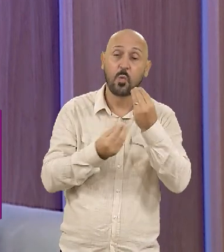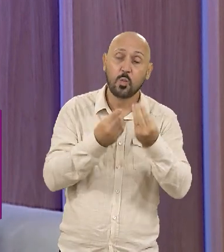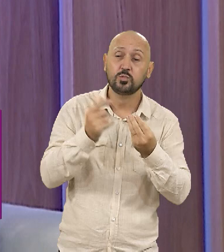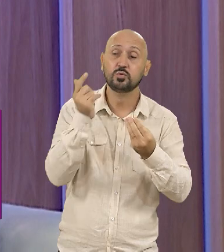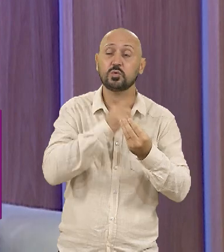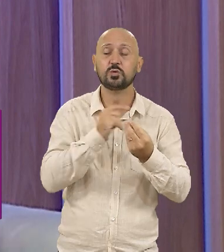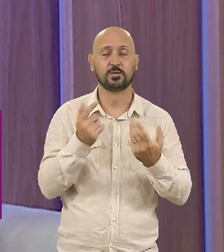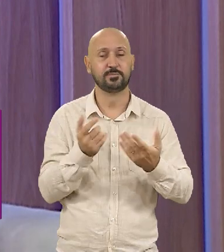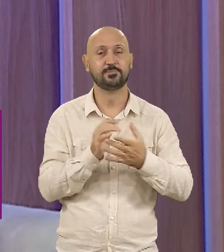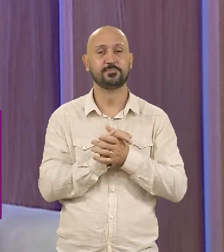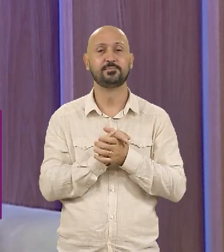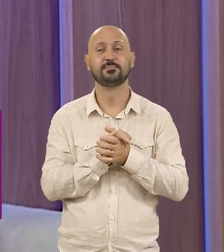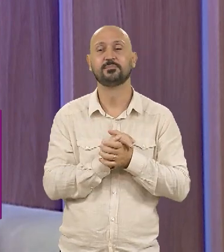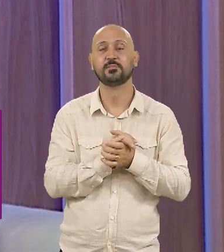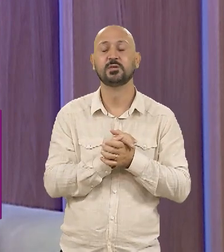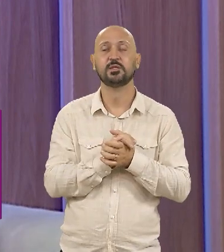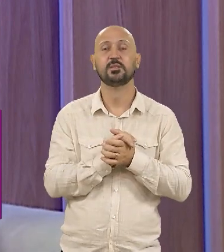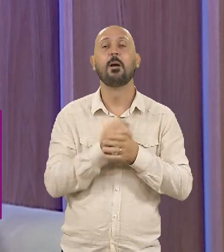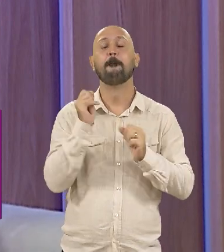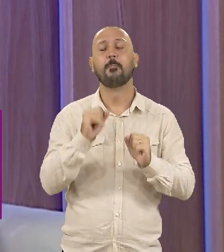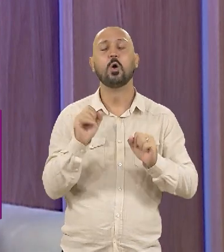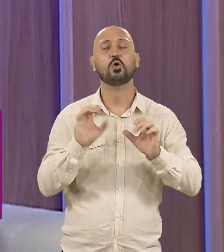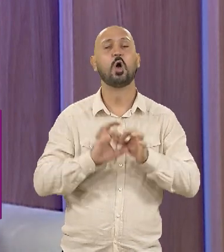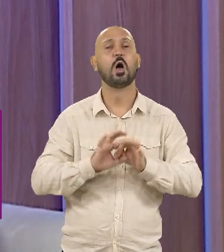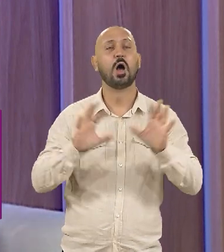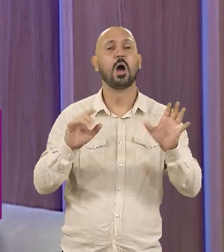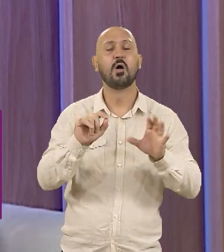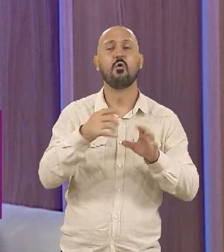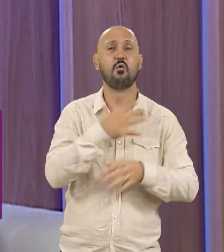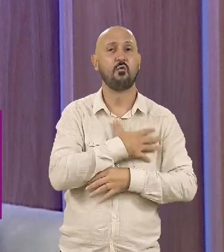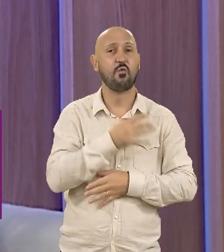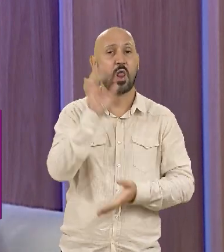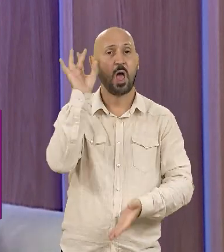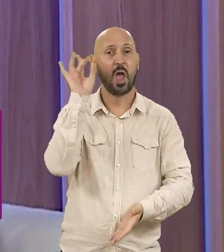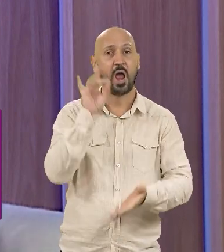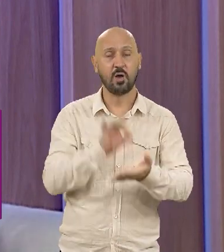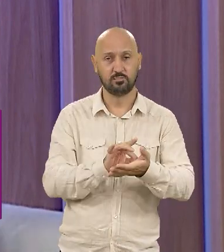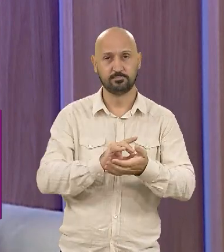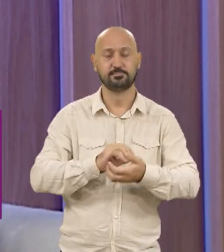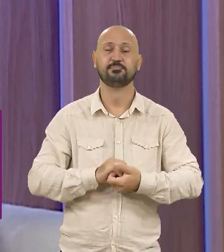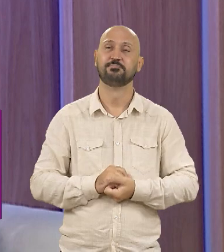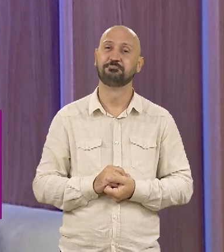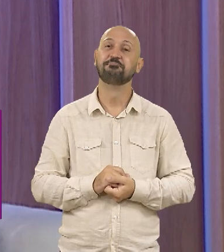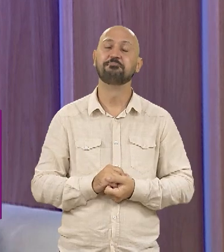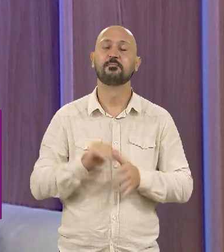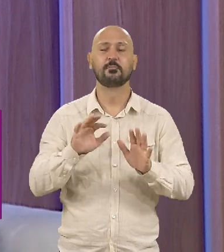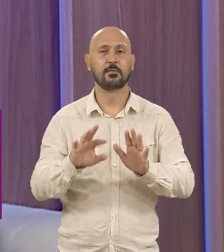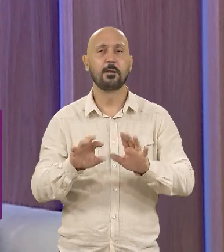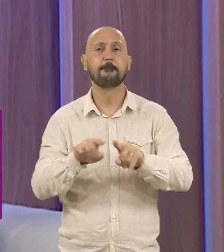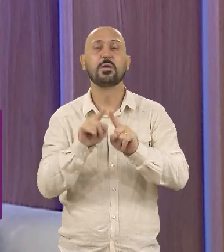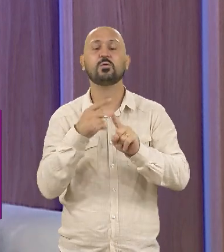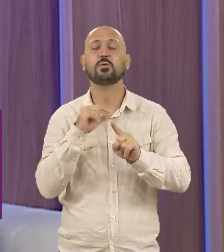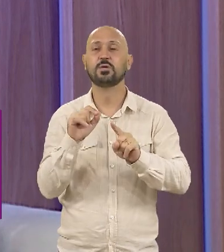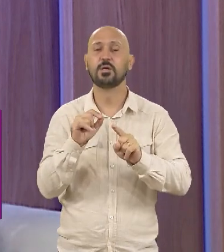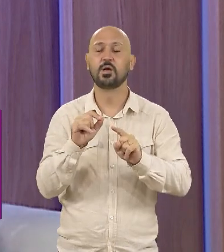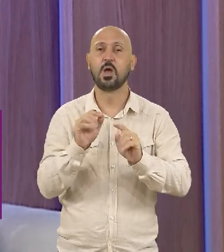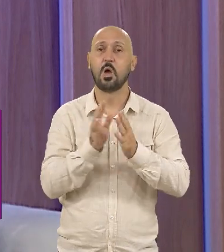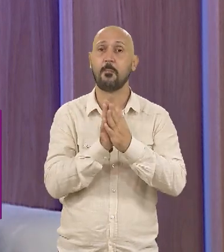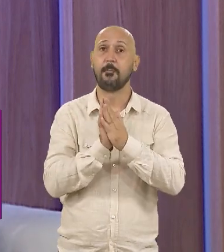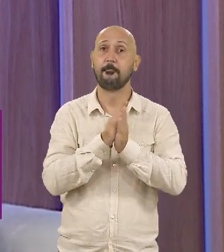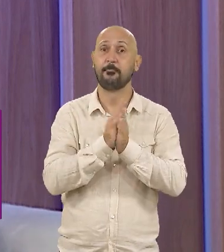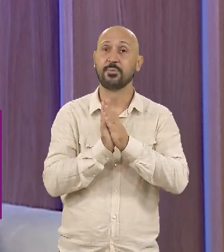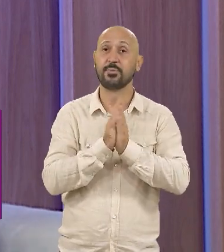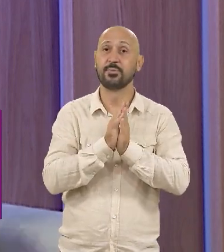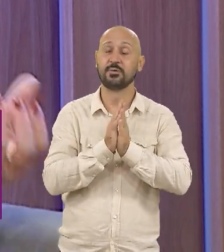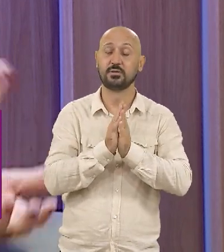proporcionando um filho real, né? Ao invés de eu pegar um boneco, um objeto e dizer, olha, você não pode ser mãe,